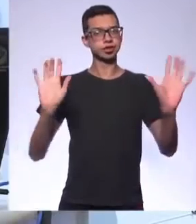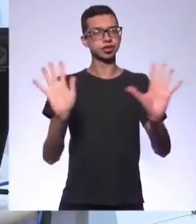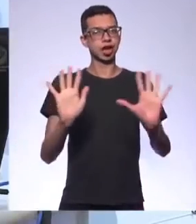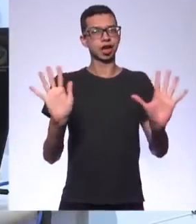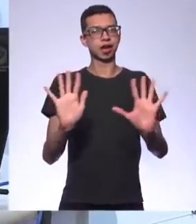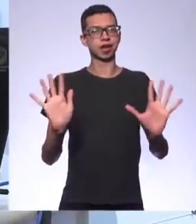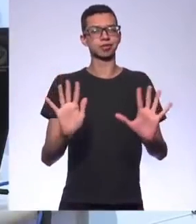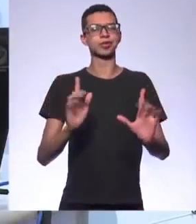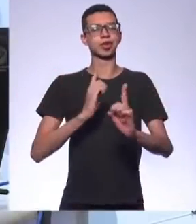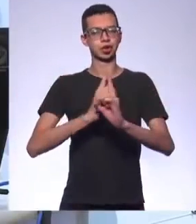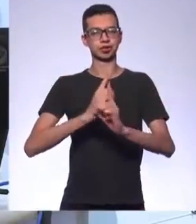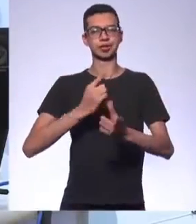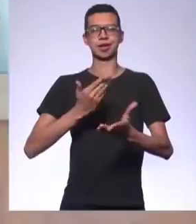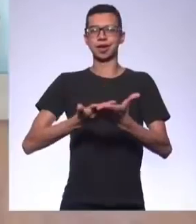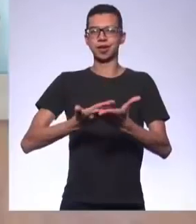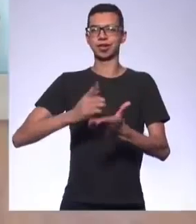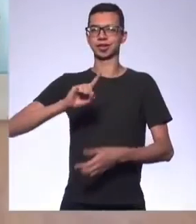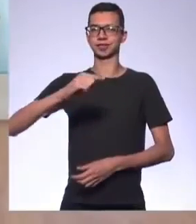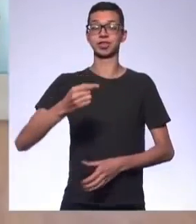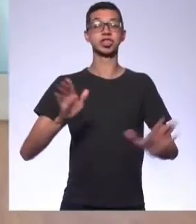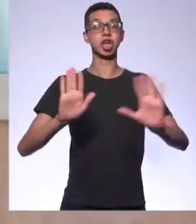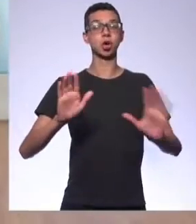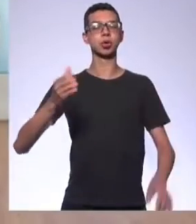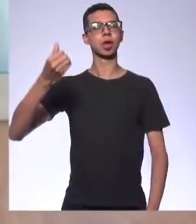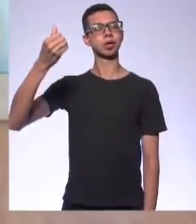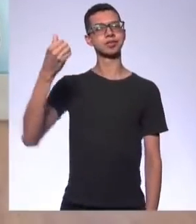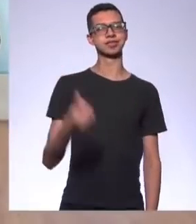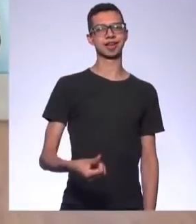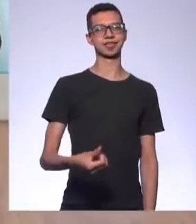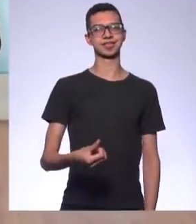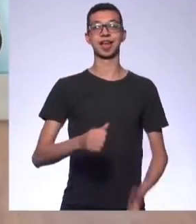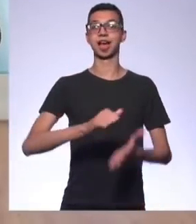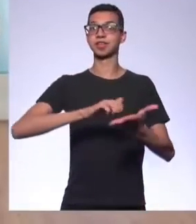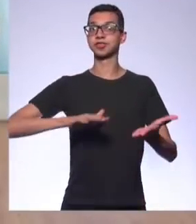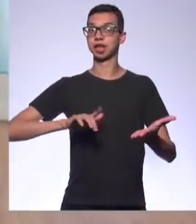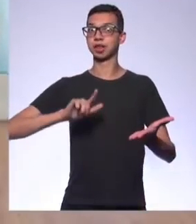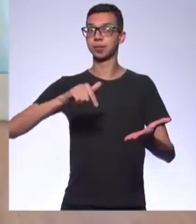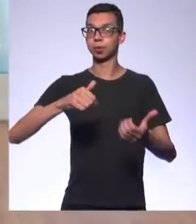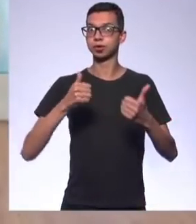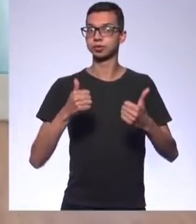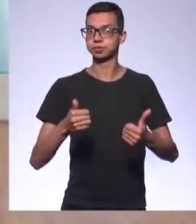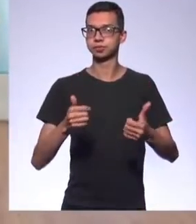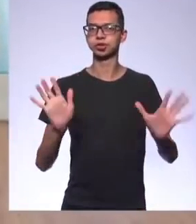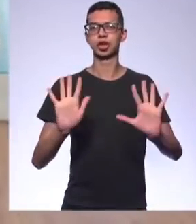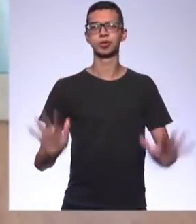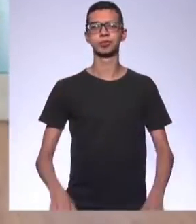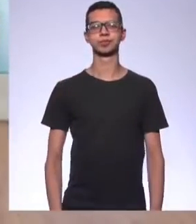a próxima aula. Tchau, tchau. E sextou só depois das atividades, ok? Tchau.